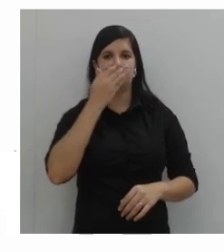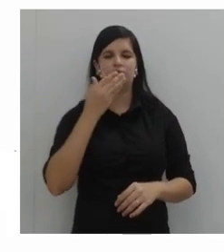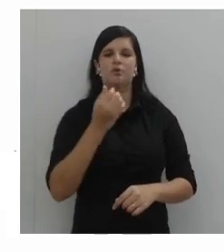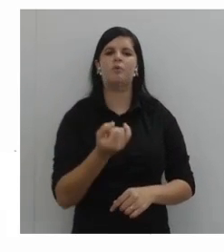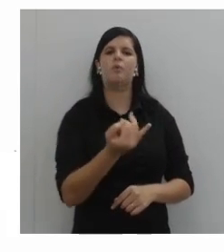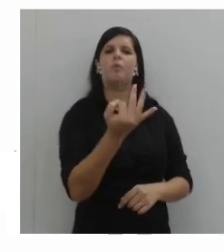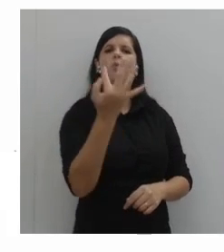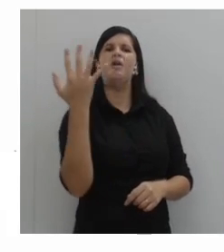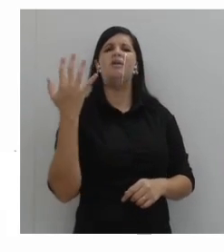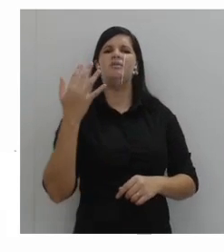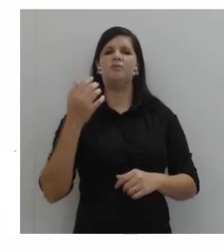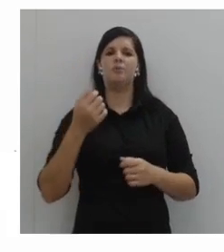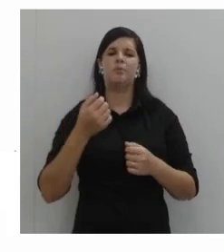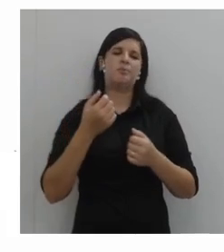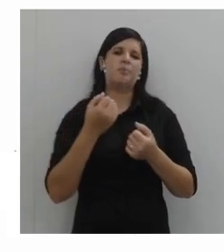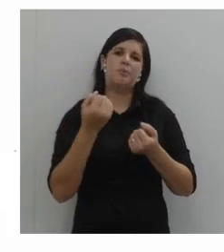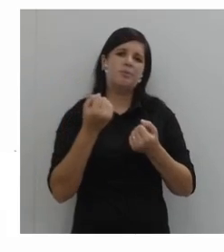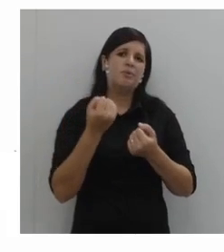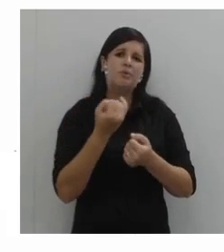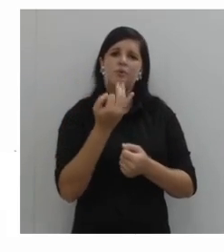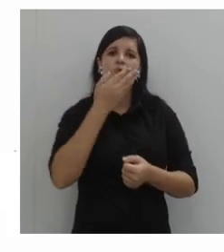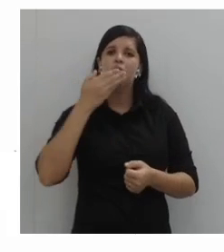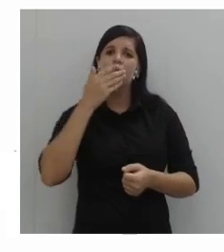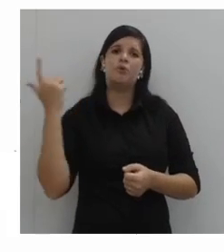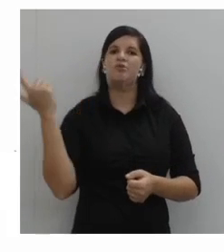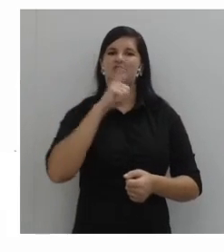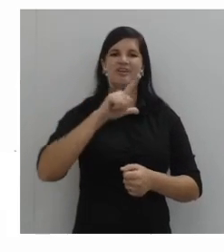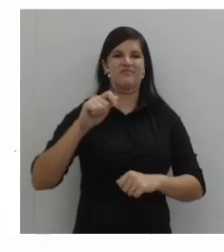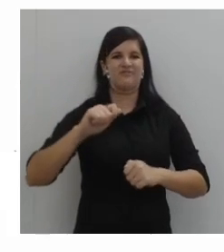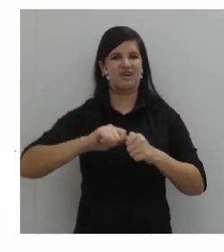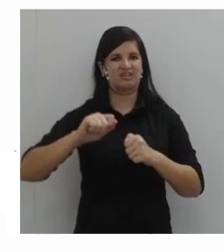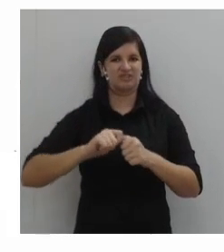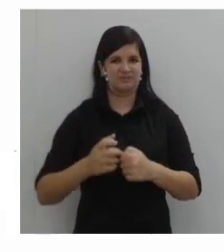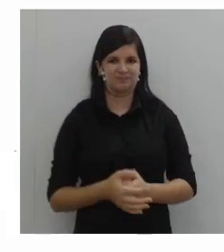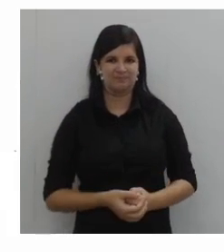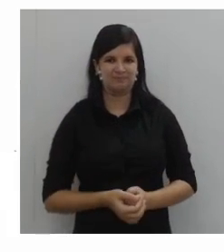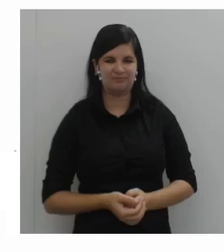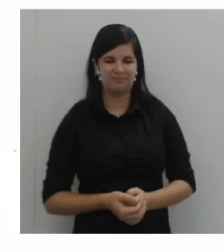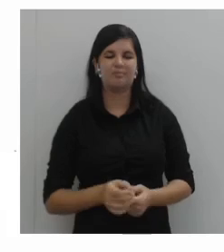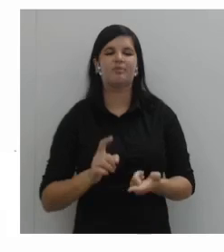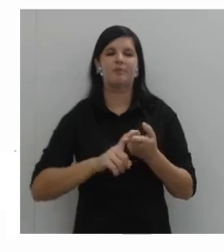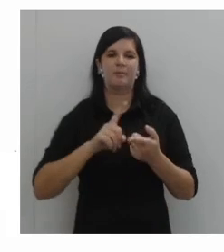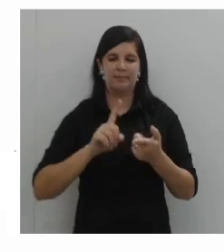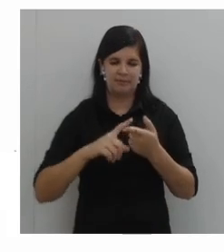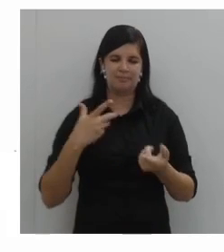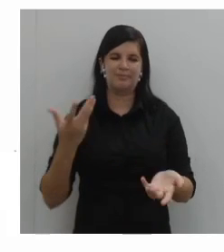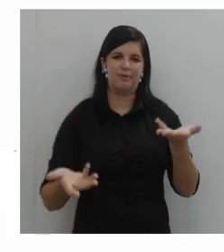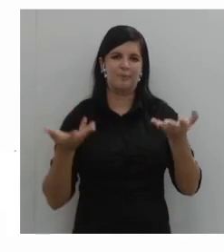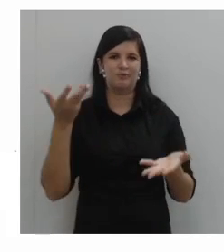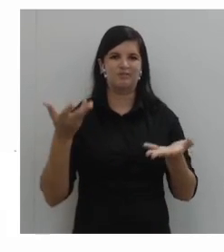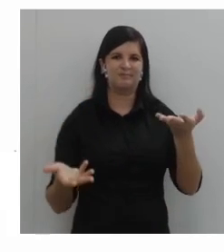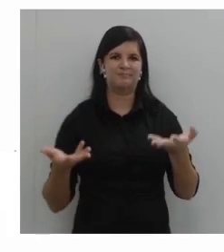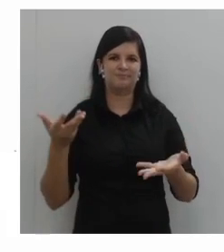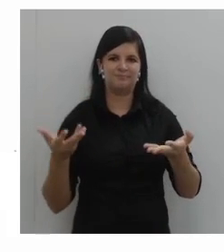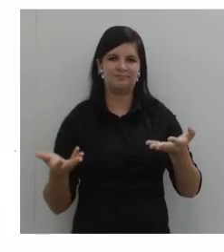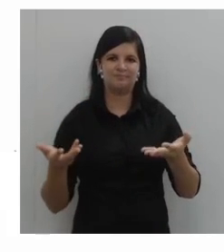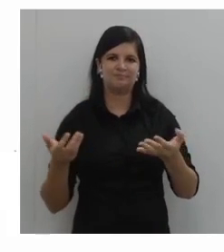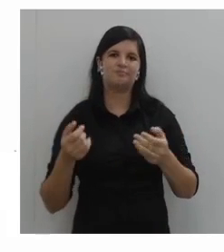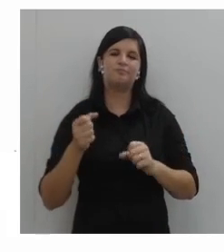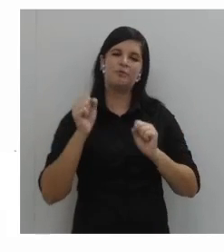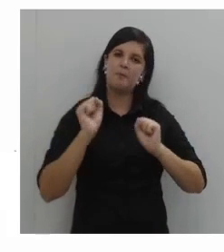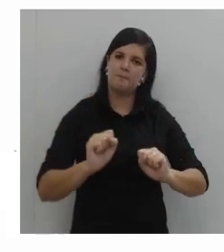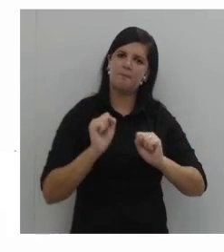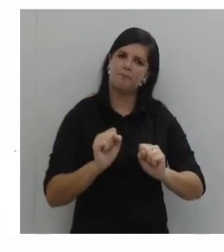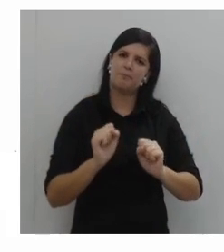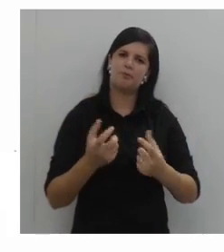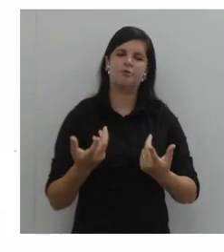doce Dona Zefinha faz? Outra questão envolvendo proporcionalidade. E aí você pode fazer a